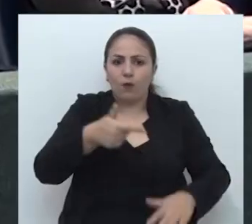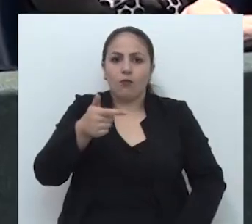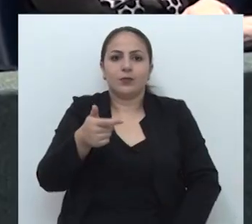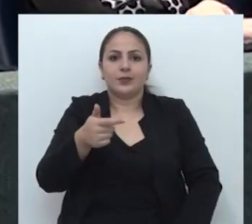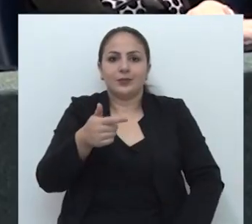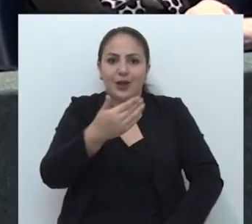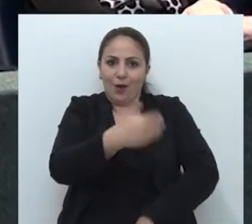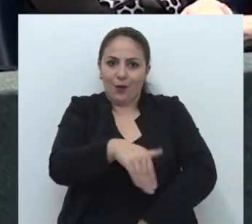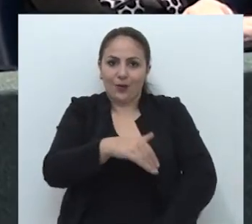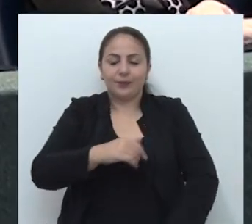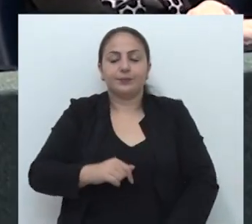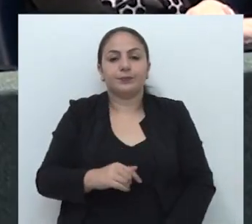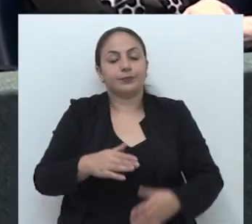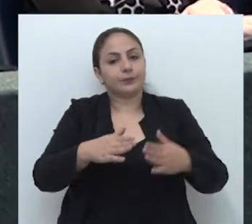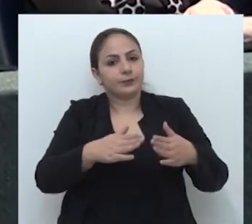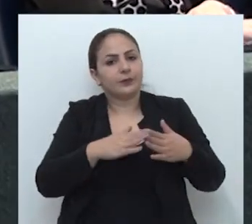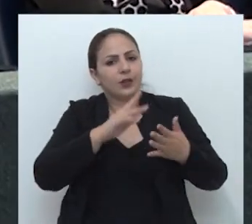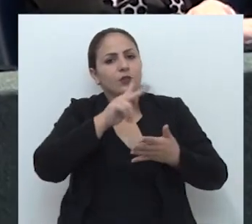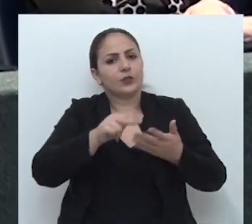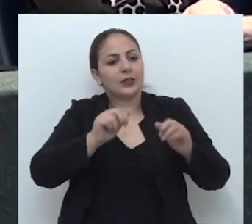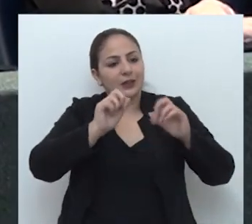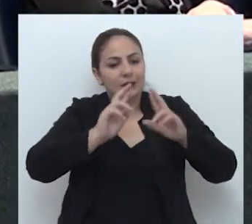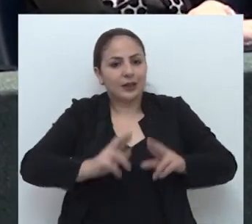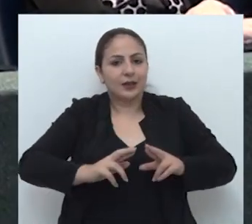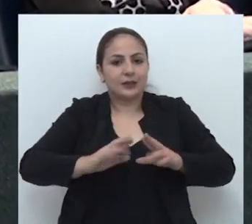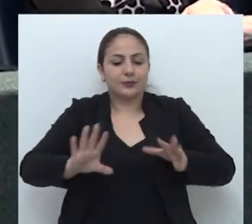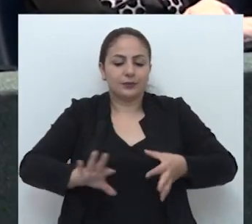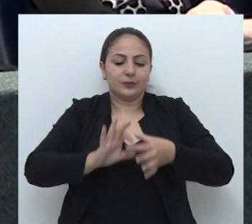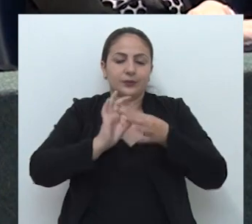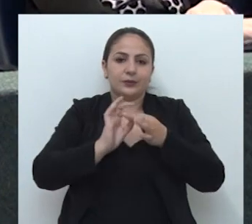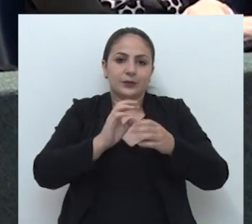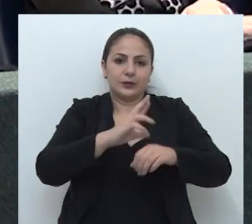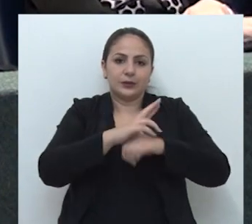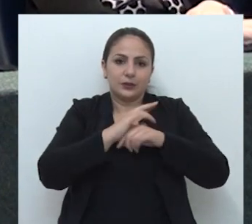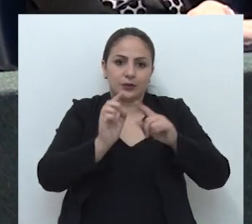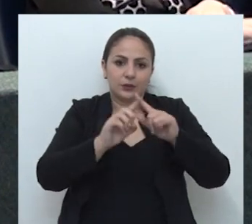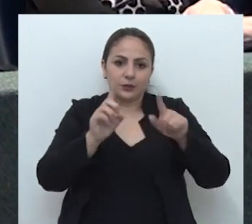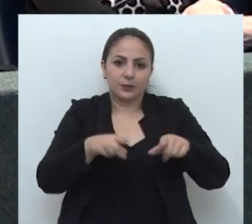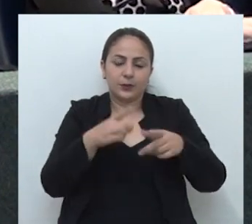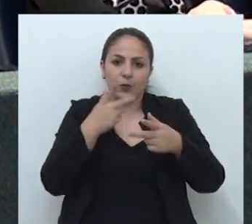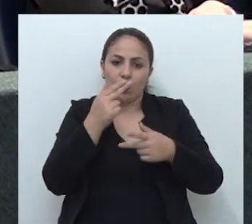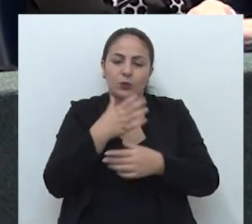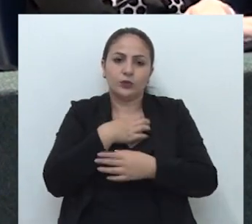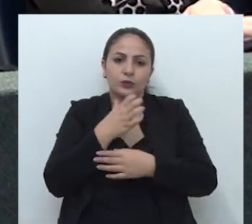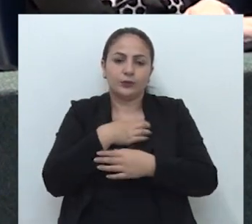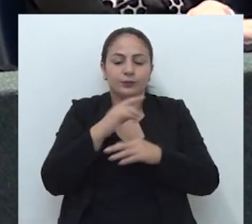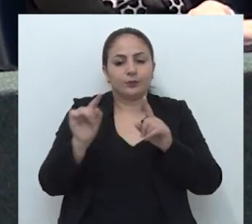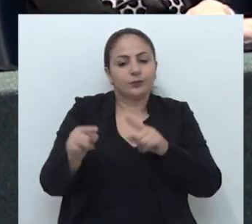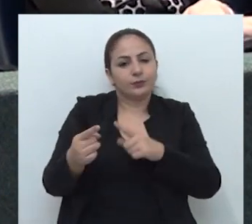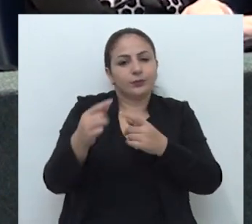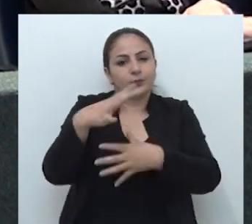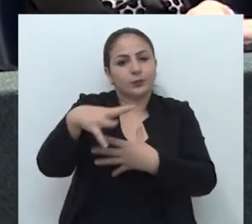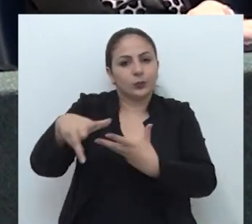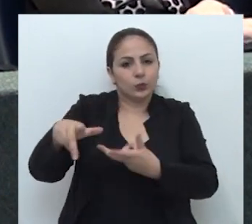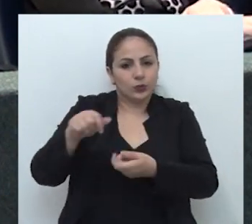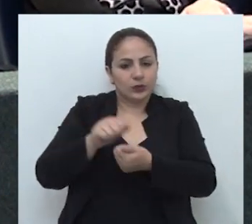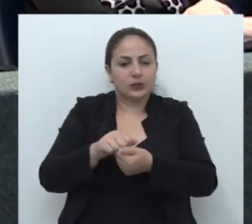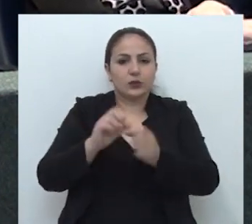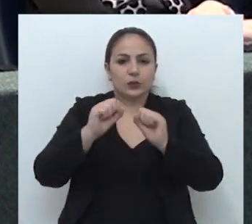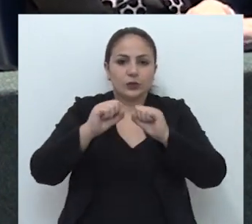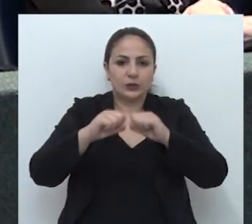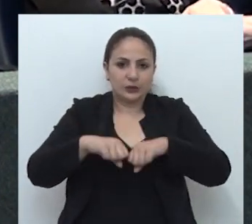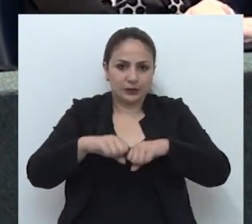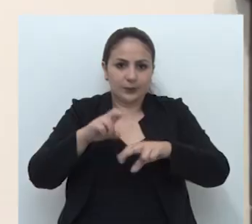né? Defendida por diferentes setores ligados à segurança pública como uma forma de provocar mudanças no